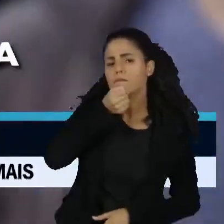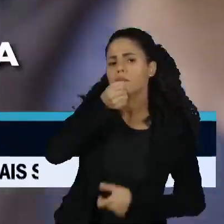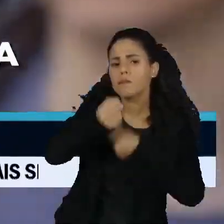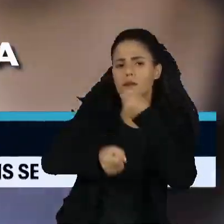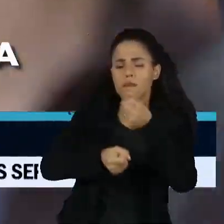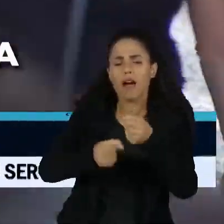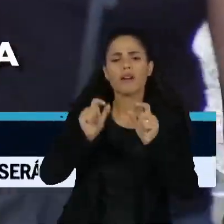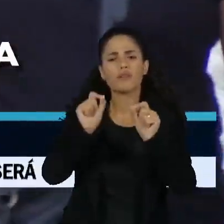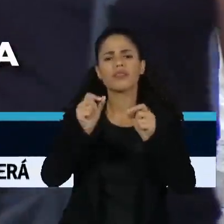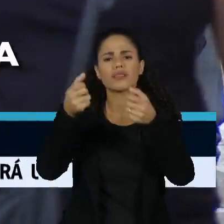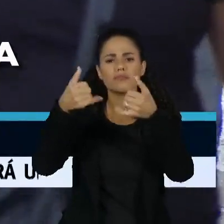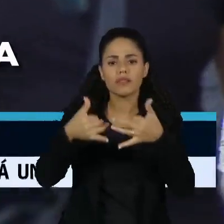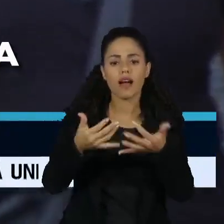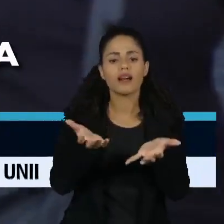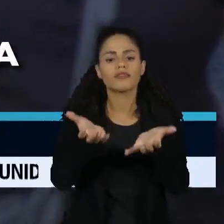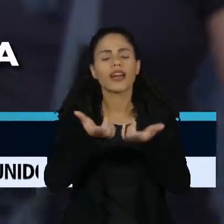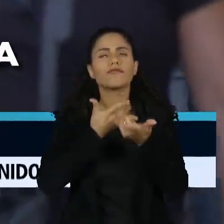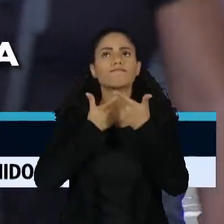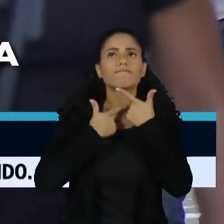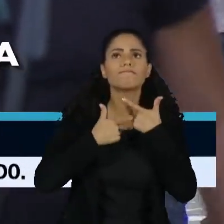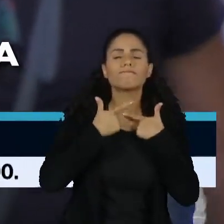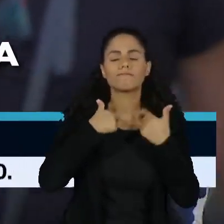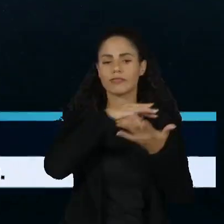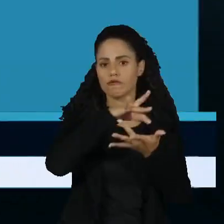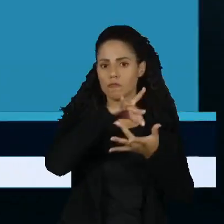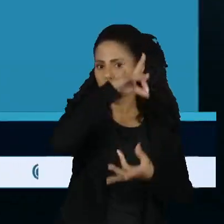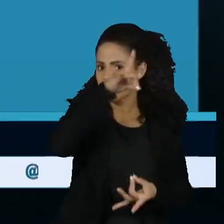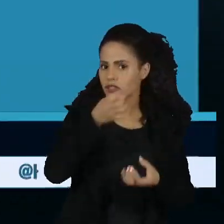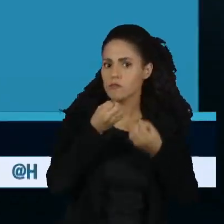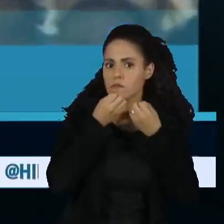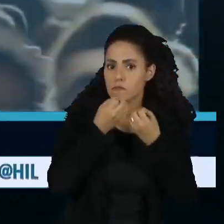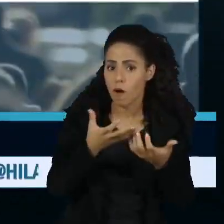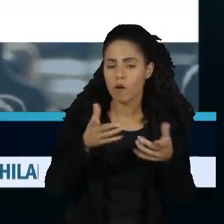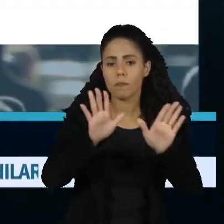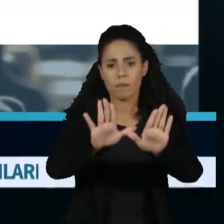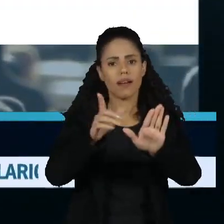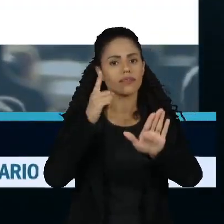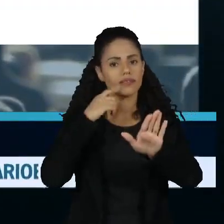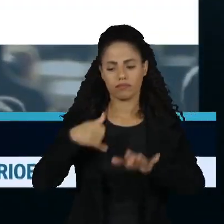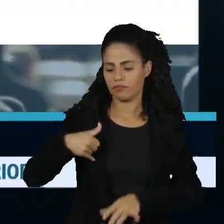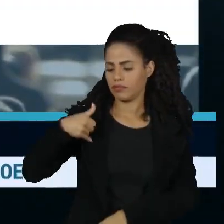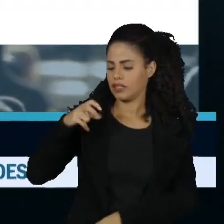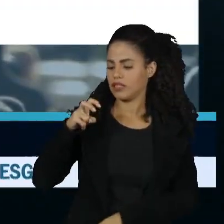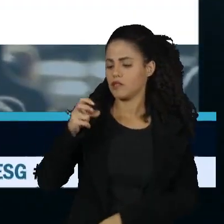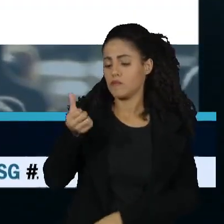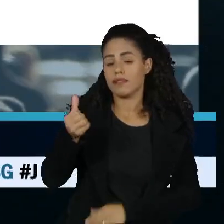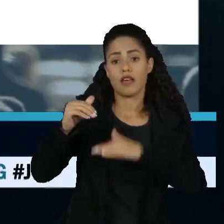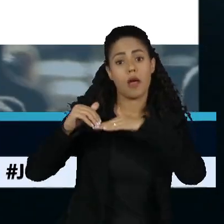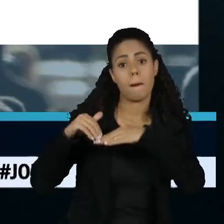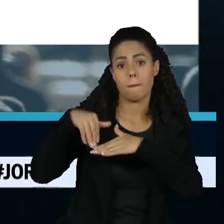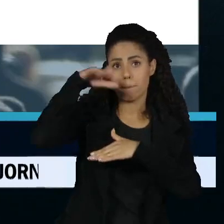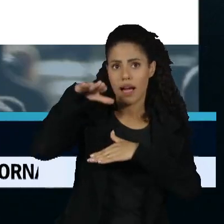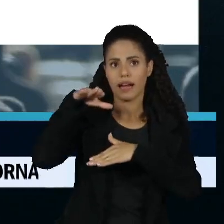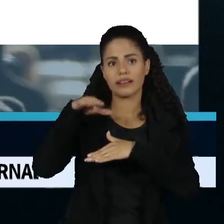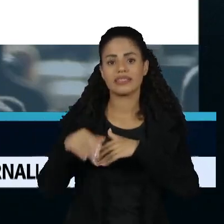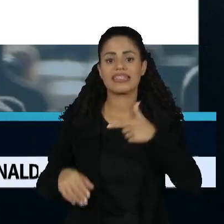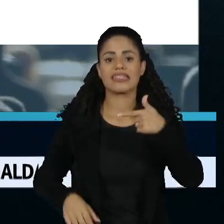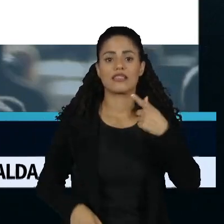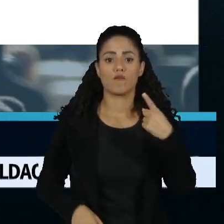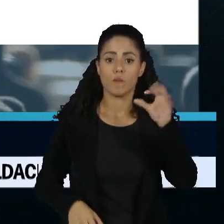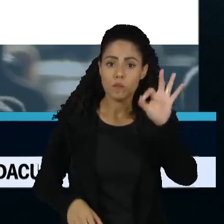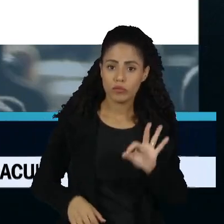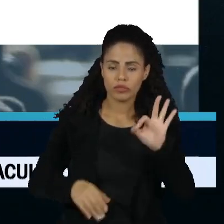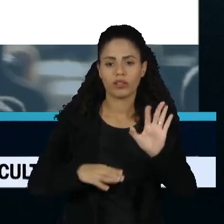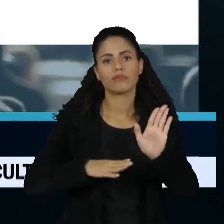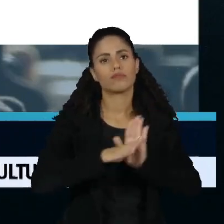afirmam que desejam viver em uma democracia entre os que têm mais de 56 anos 71%